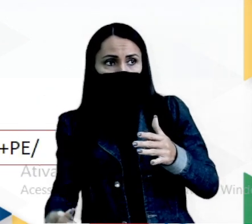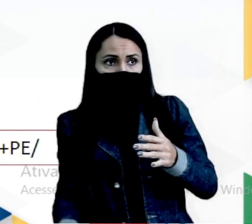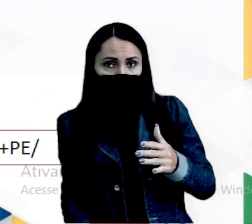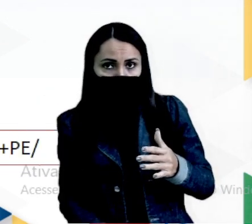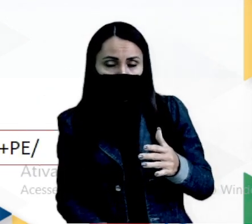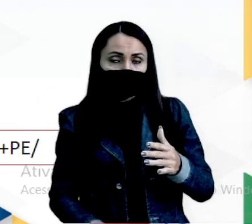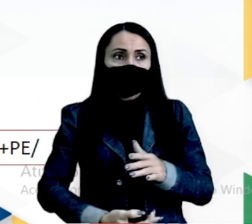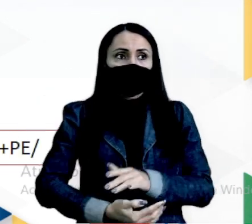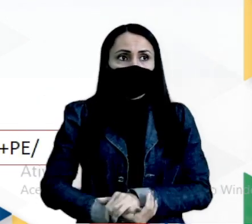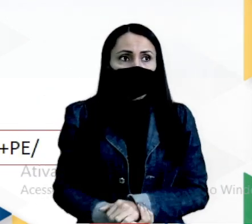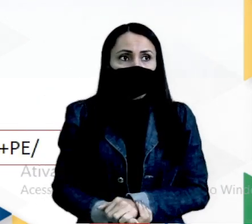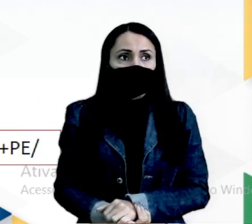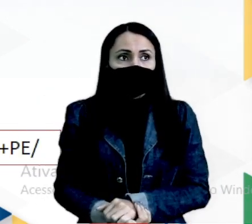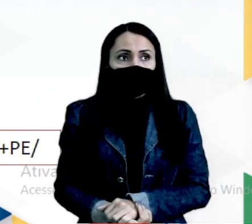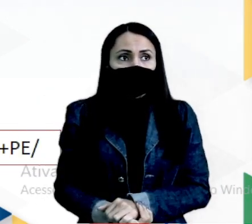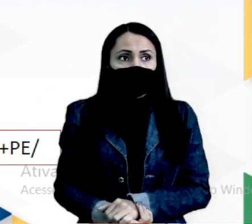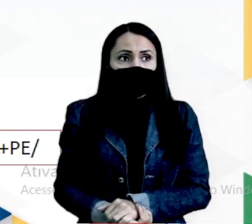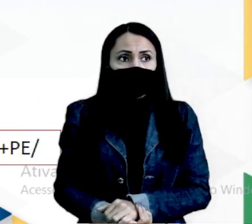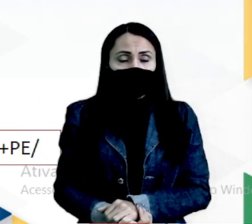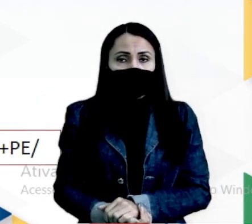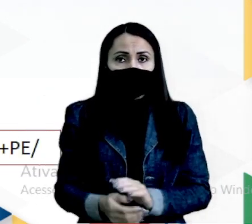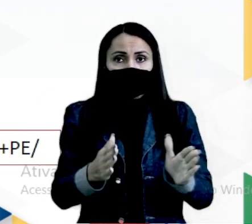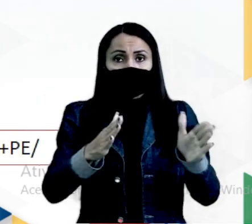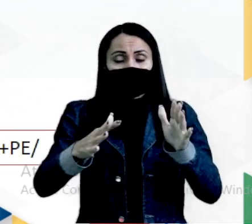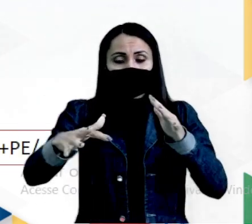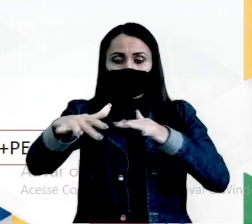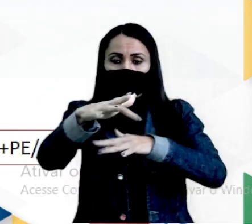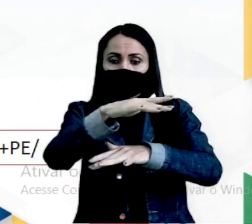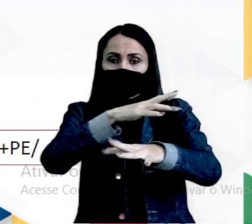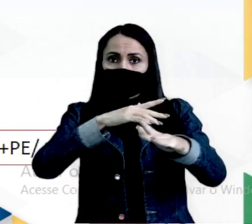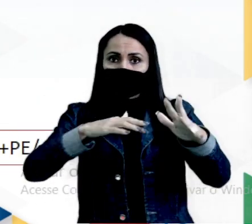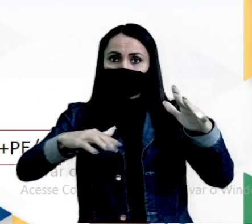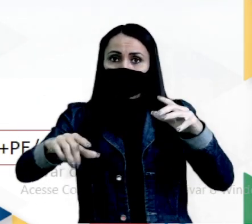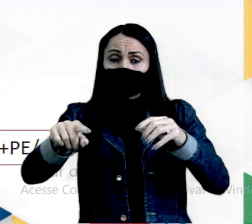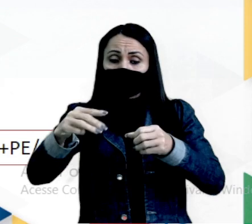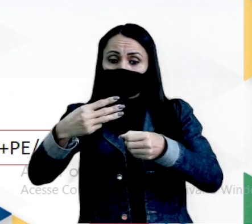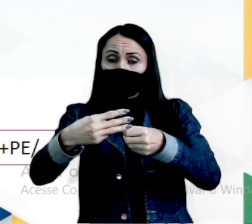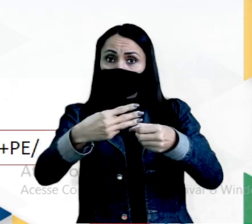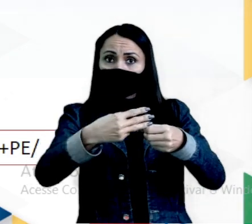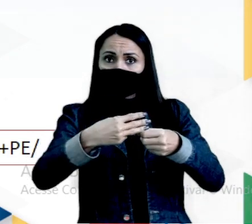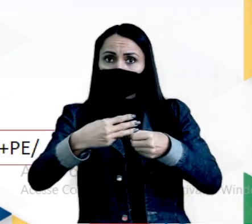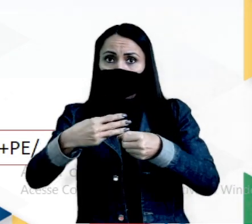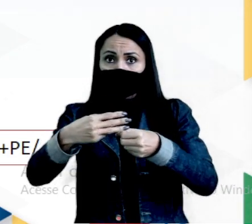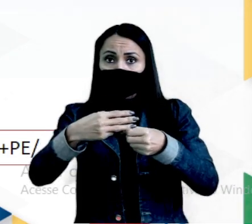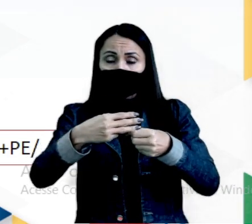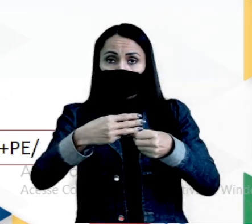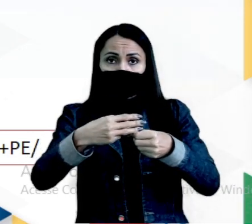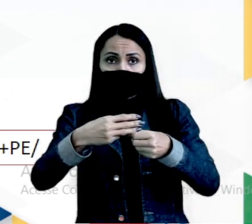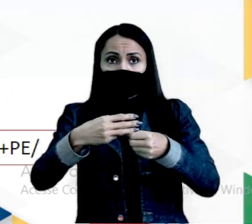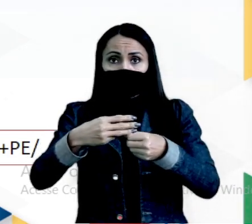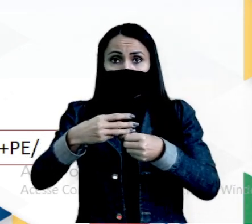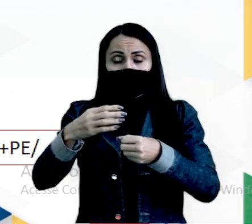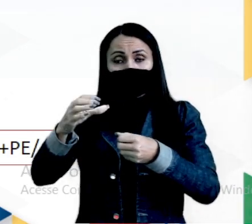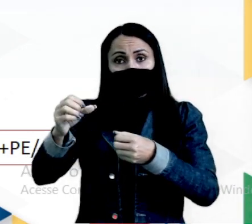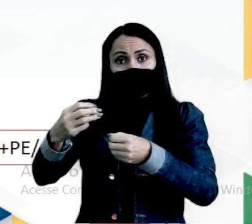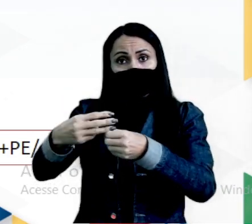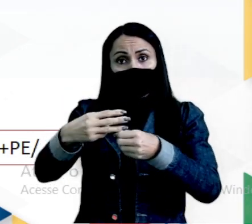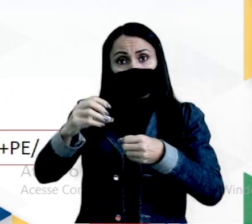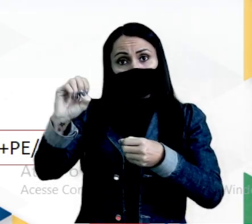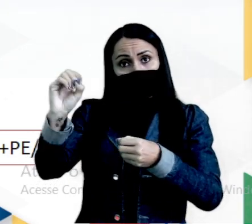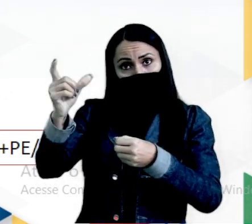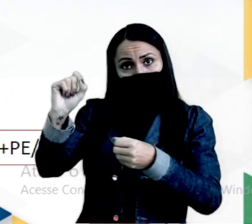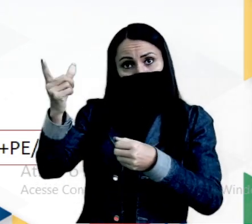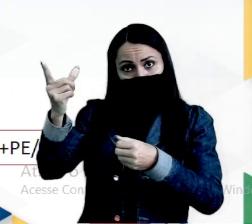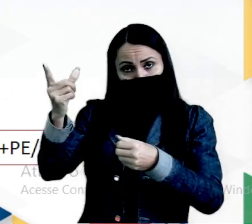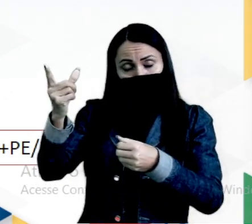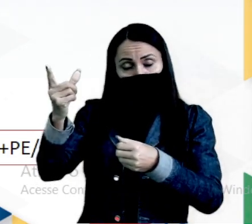ao contorno da parte urbana do teu município. Então, eu peguei aí alguém que mora no município de Olinda,